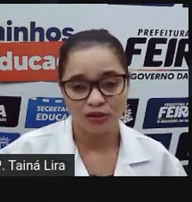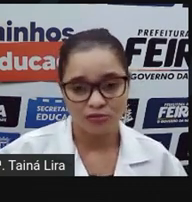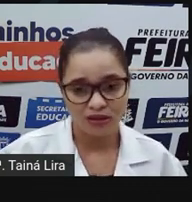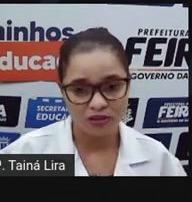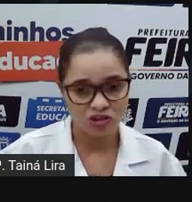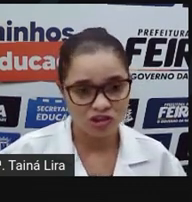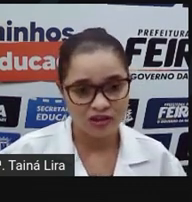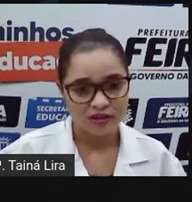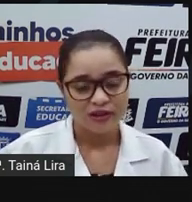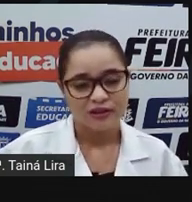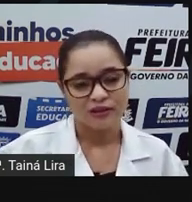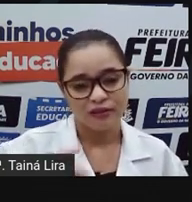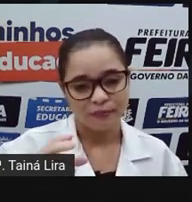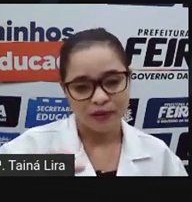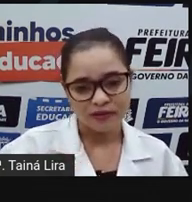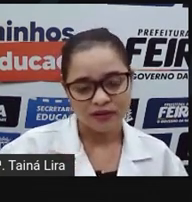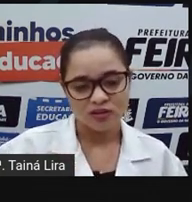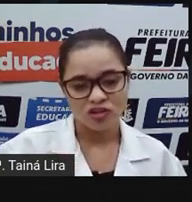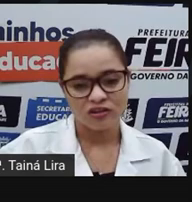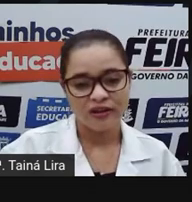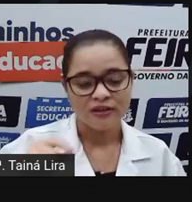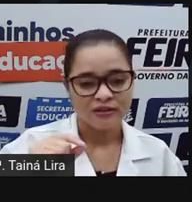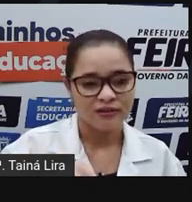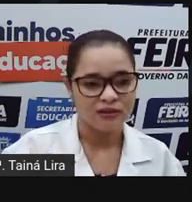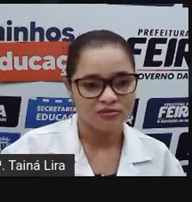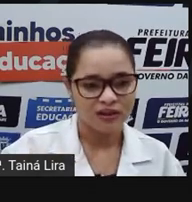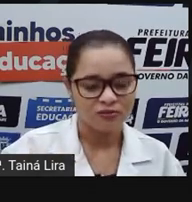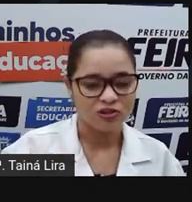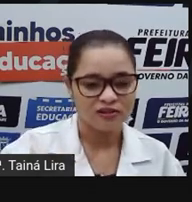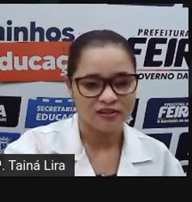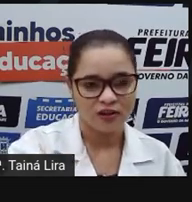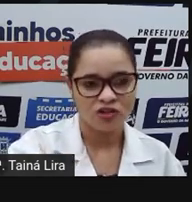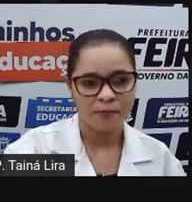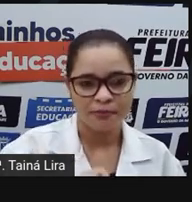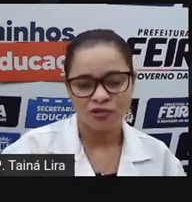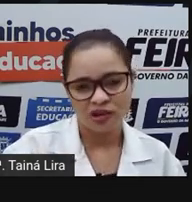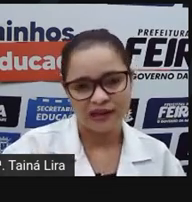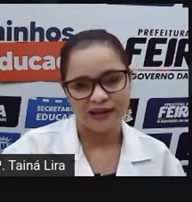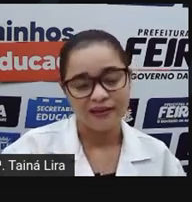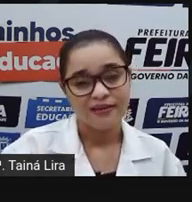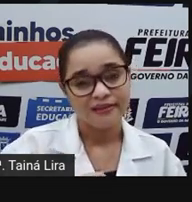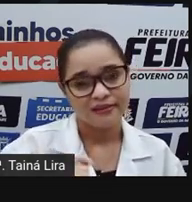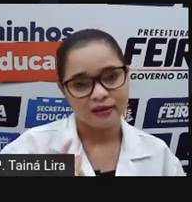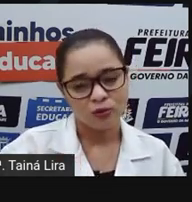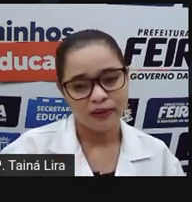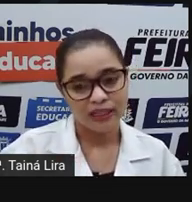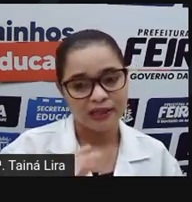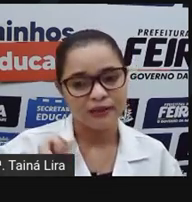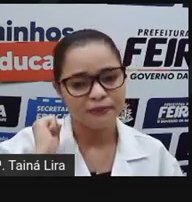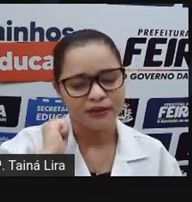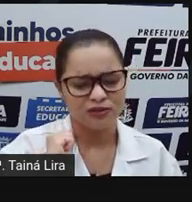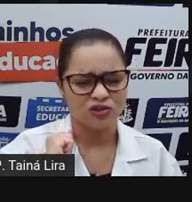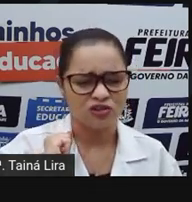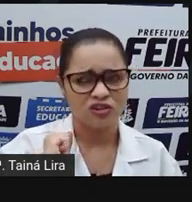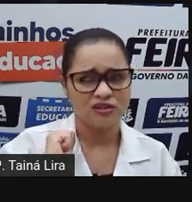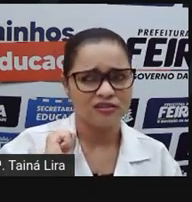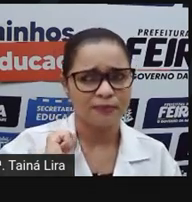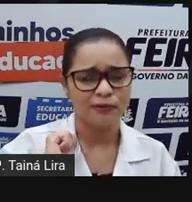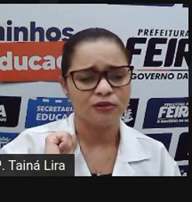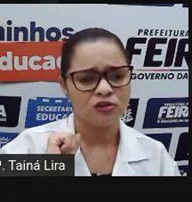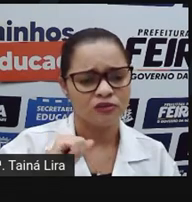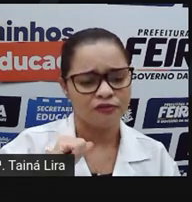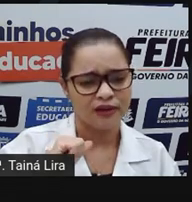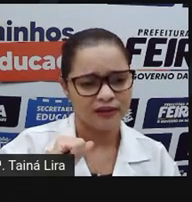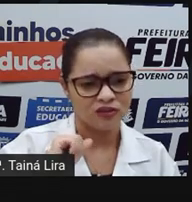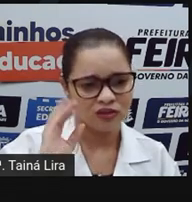consumindo energia então é importante né não tá utilizando a gente puxa lá da tomada lembrando gente